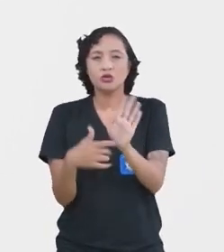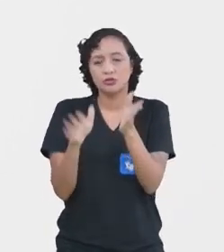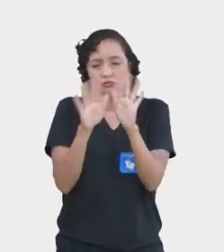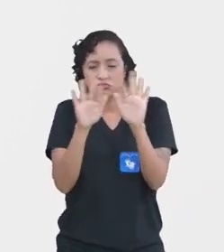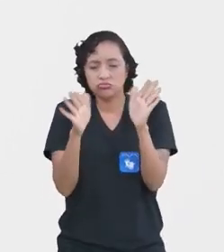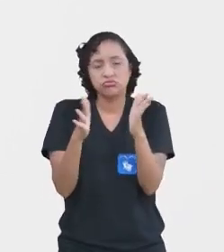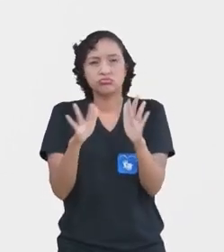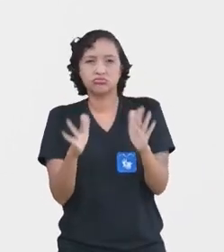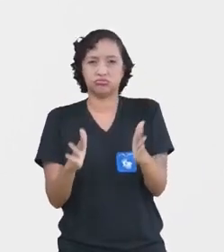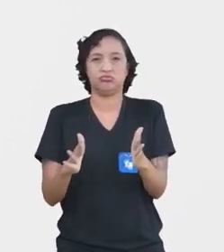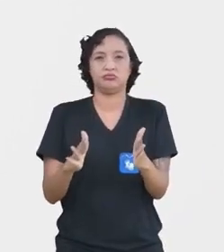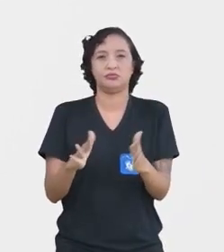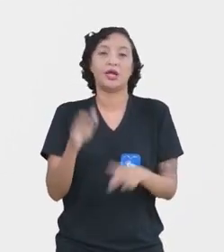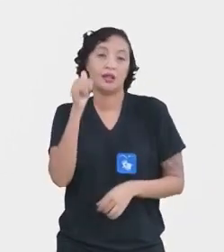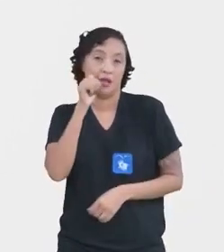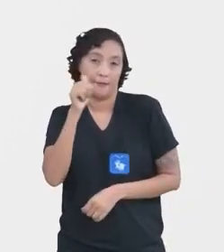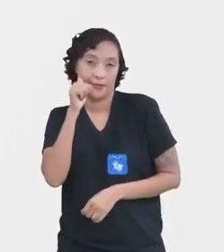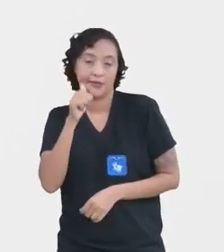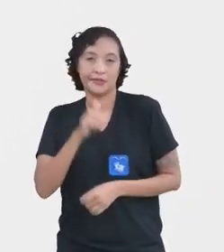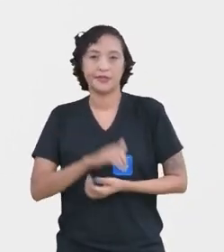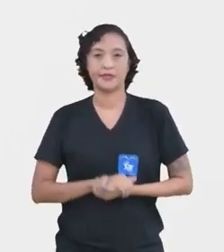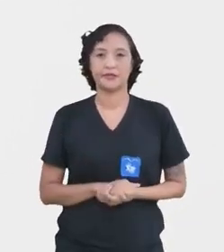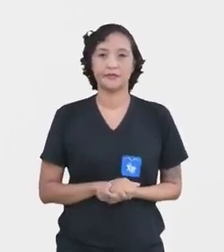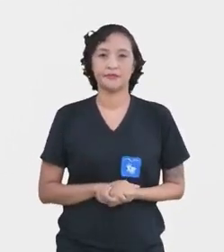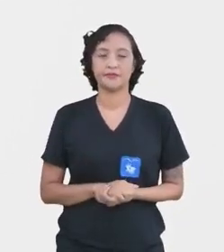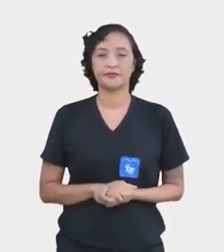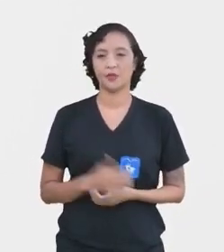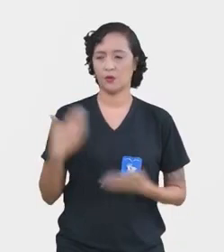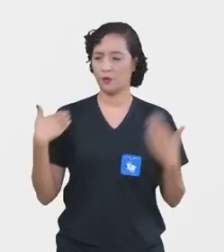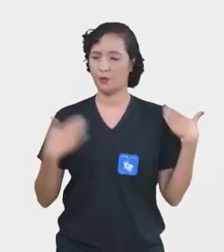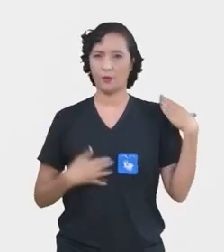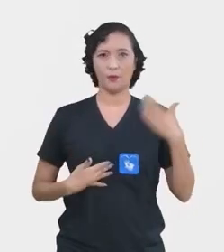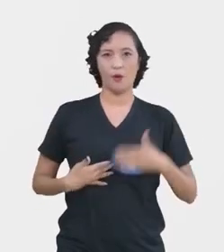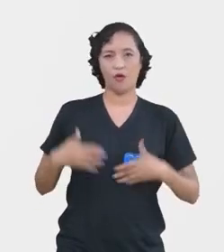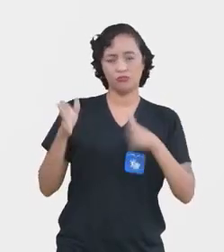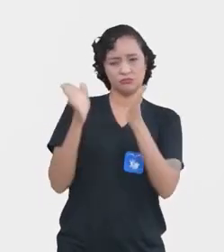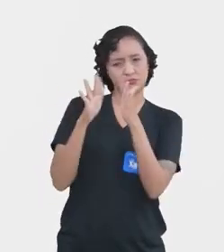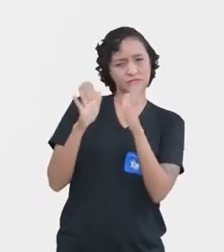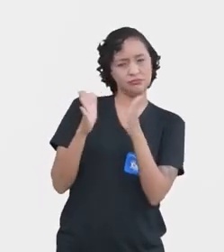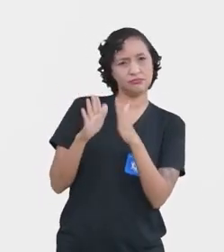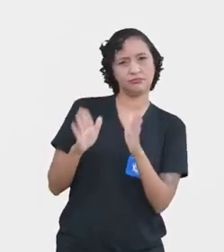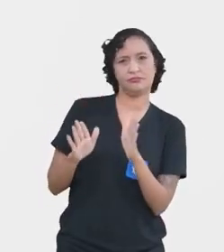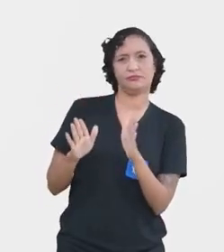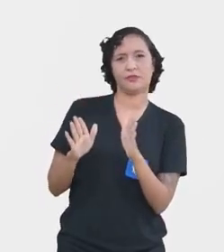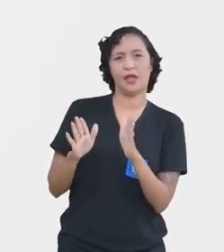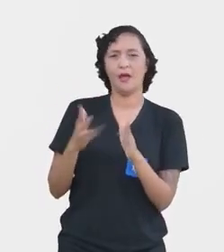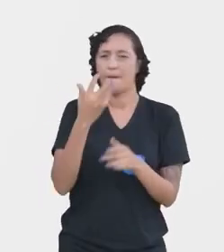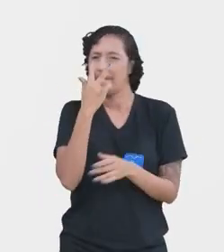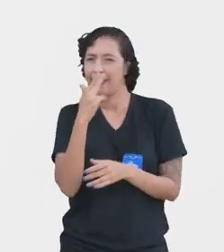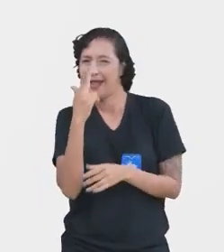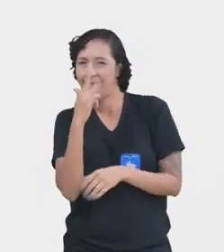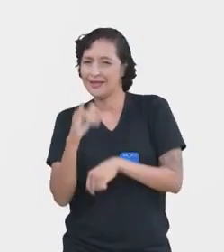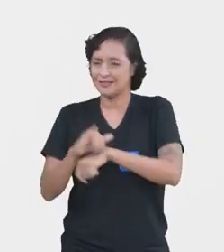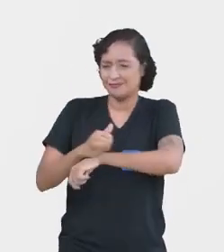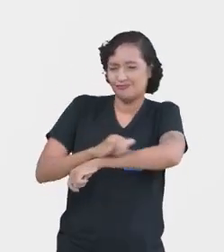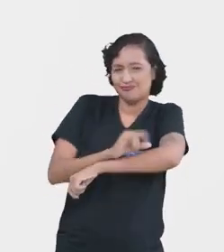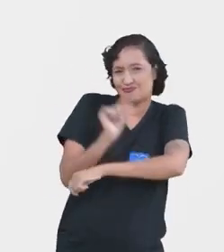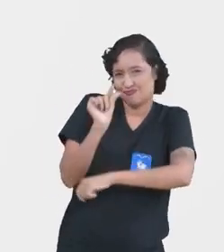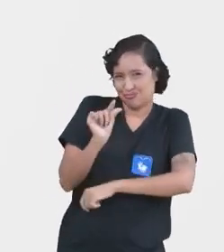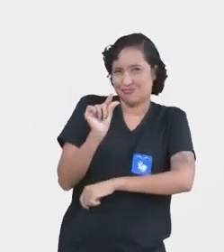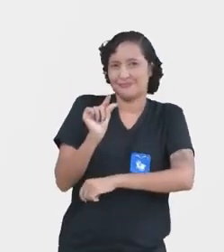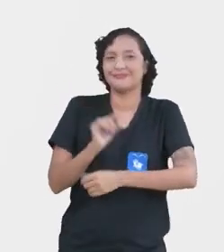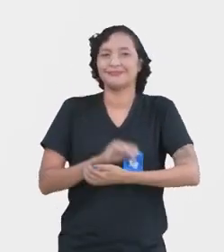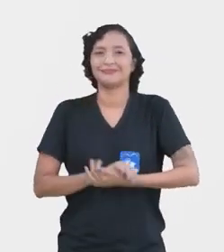arredondado, né? Nas meninas, o corpo fica mais arredondado, ganha mais uma quantidade de gordura. O quadril tende a